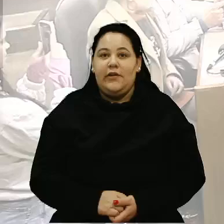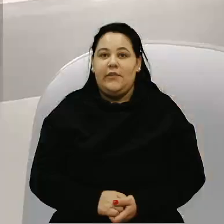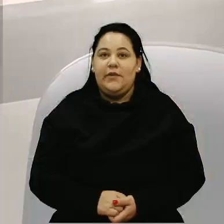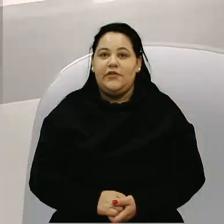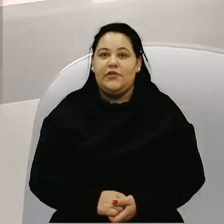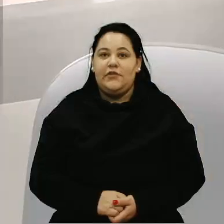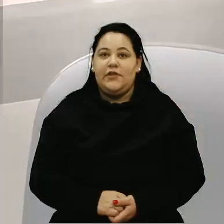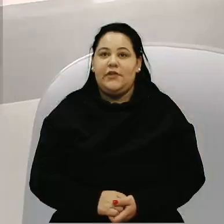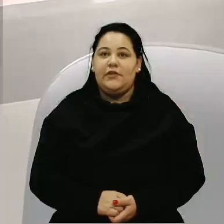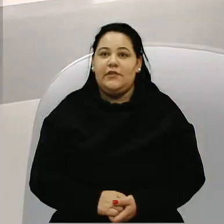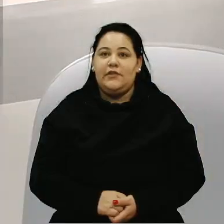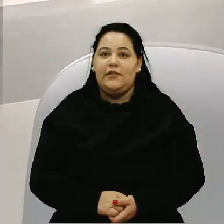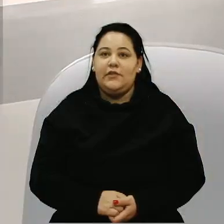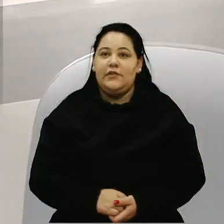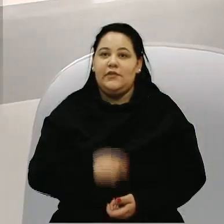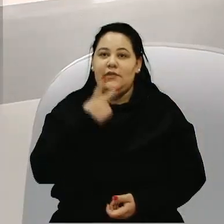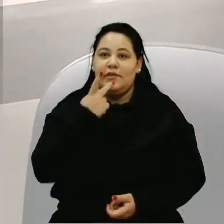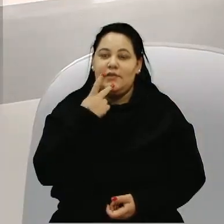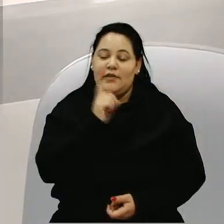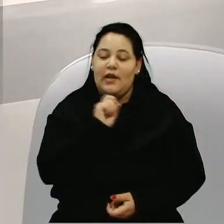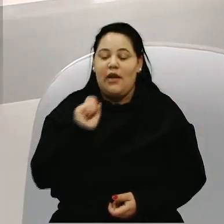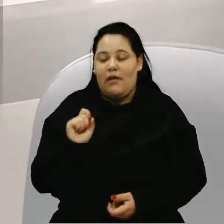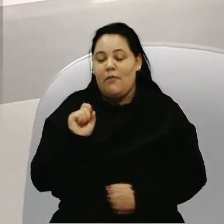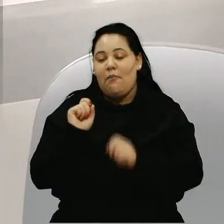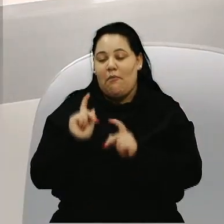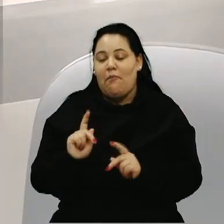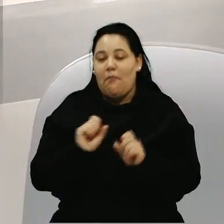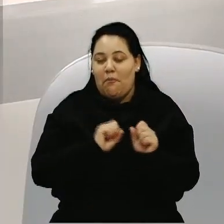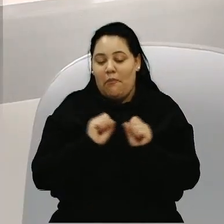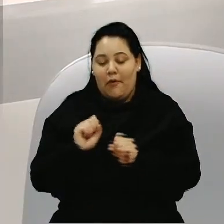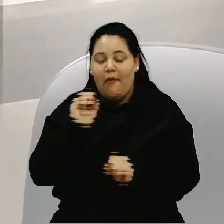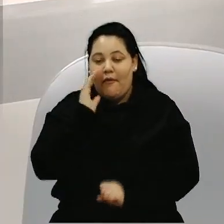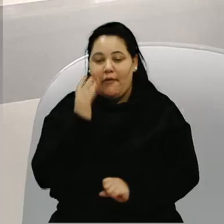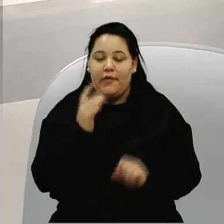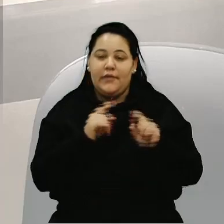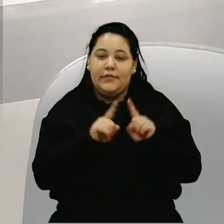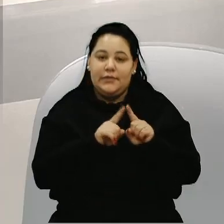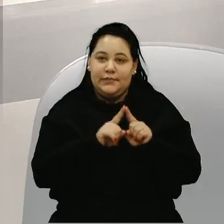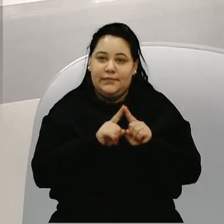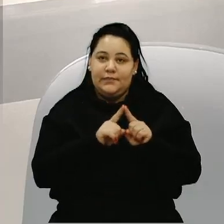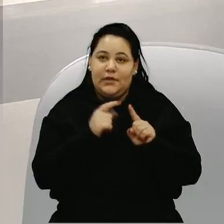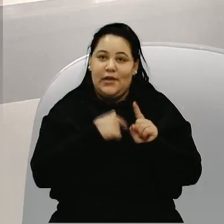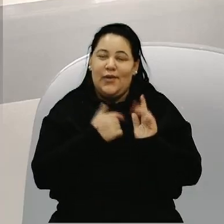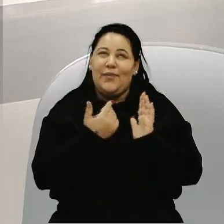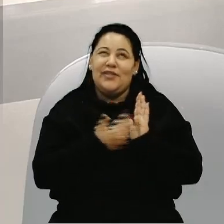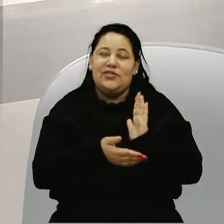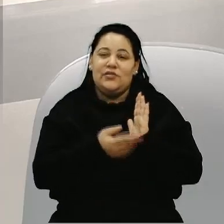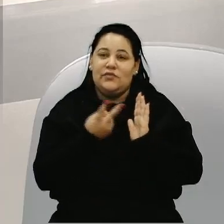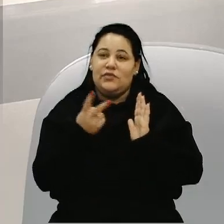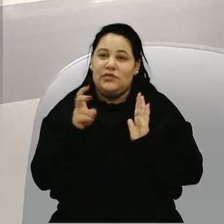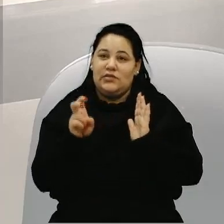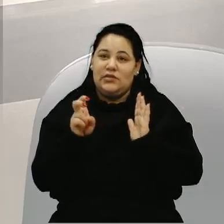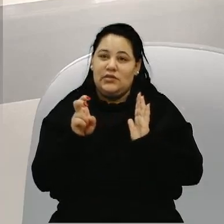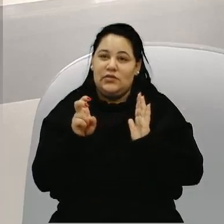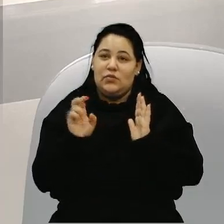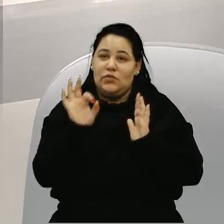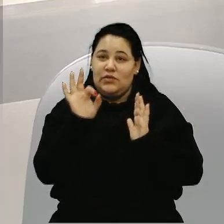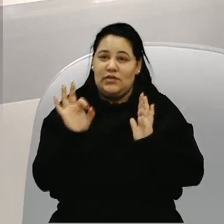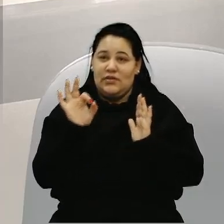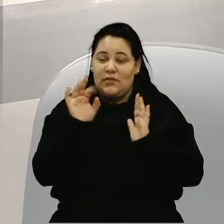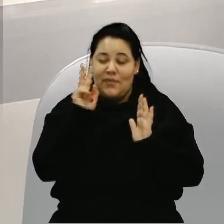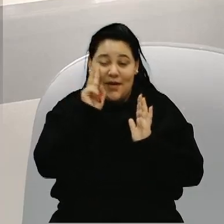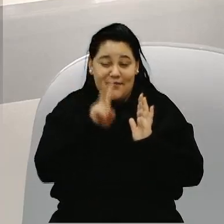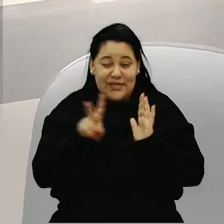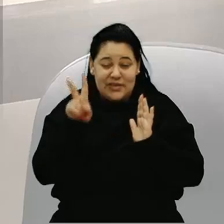pequena em comparado àquilo que pode acontecer. Eu perdia 25% da minha visão baixa, lado